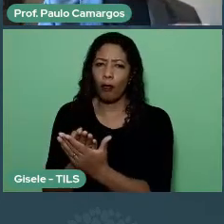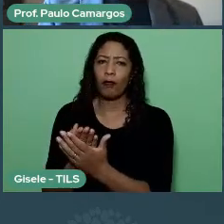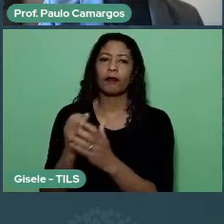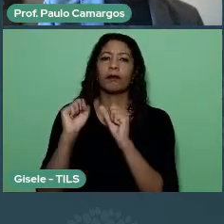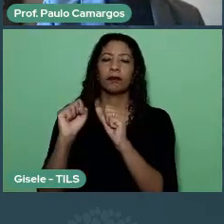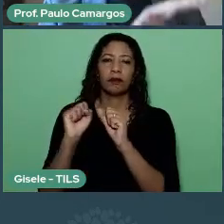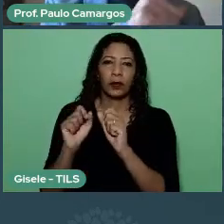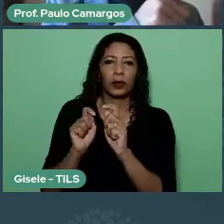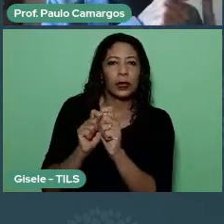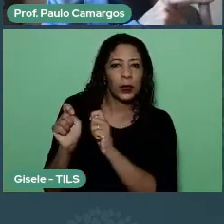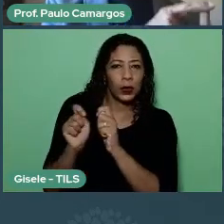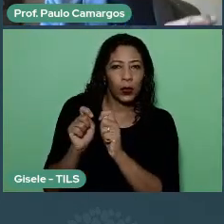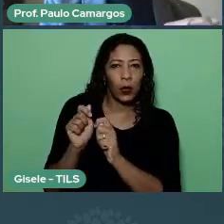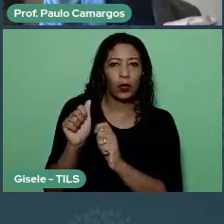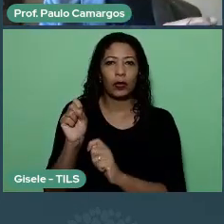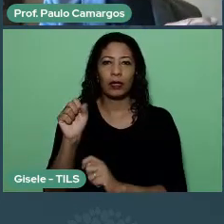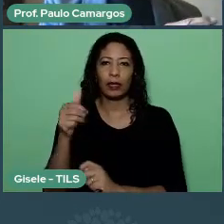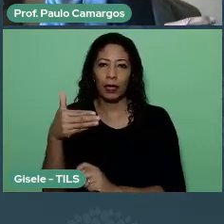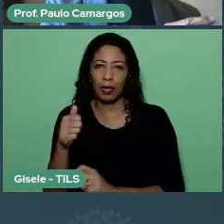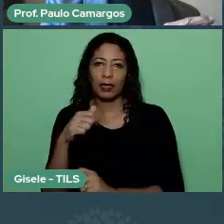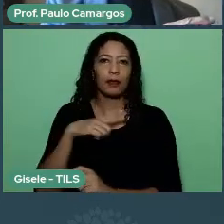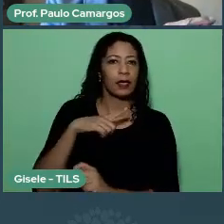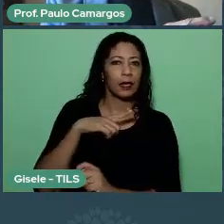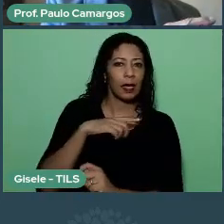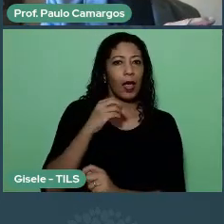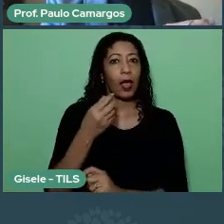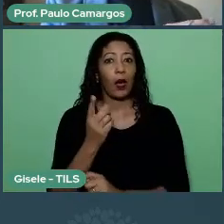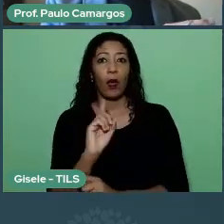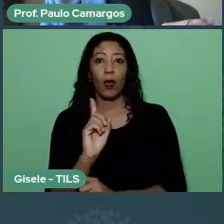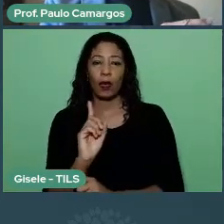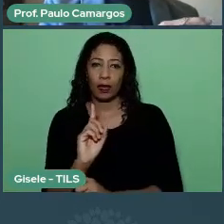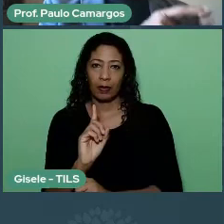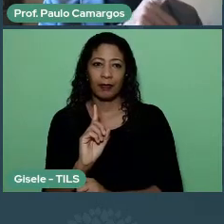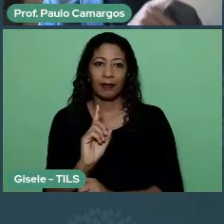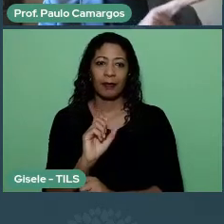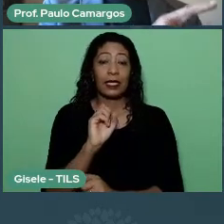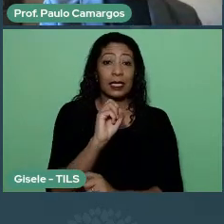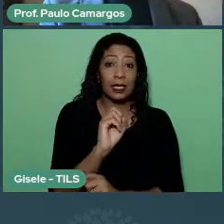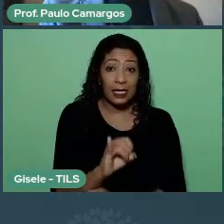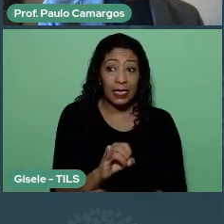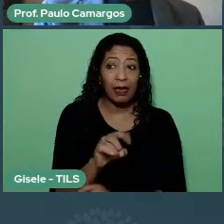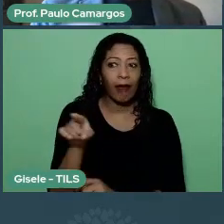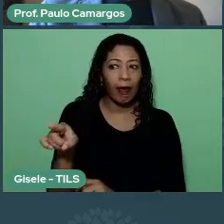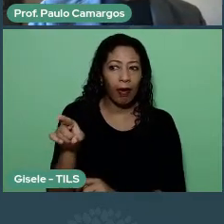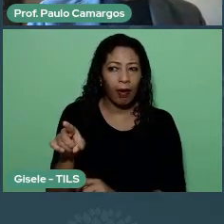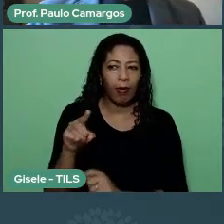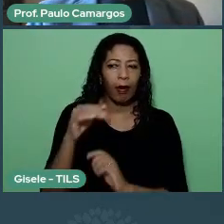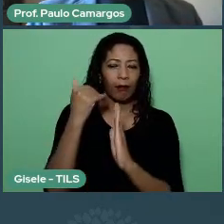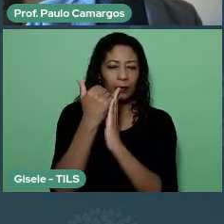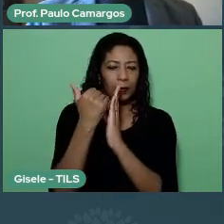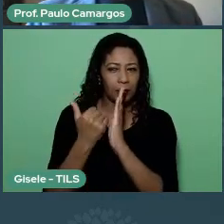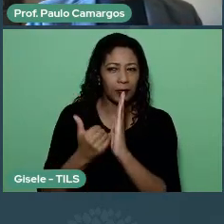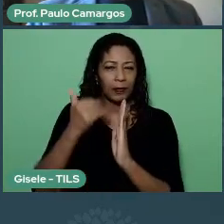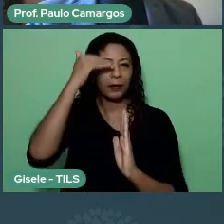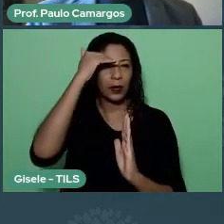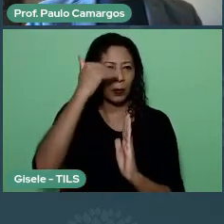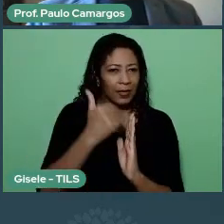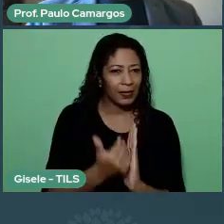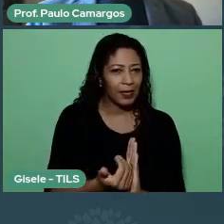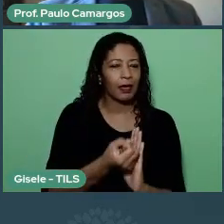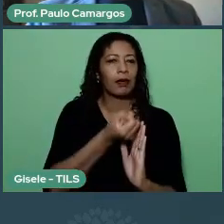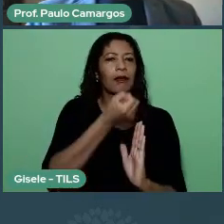e, portanto, se está tendo adesão ao tratamento fisioterápico, às orientações fisioterápicas e à